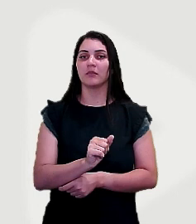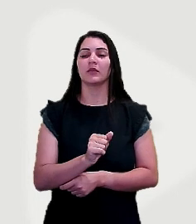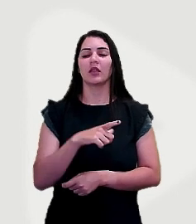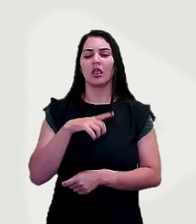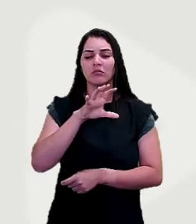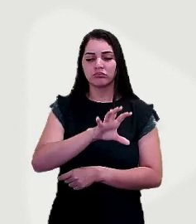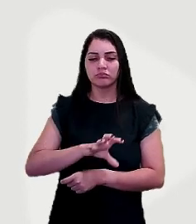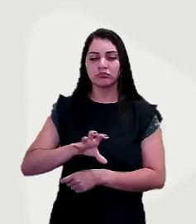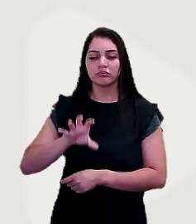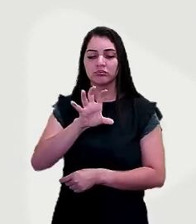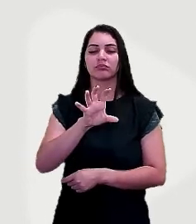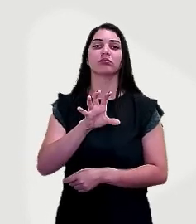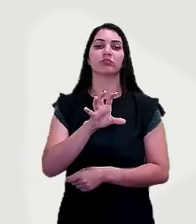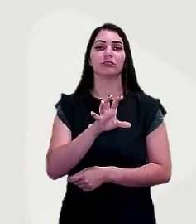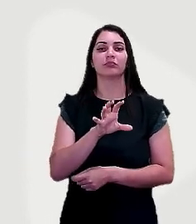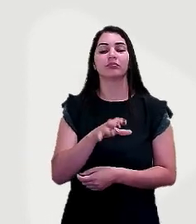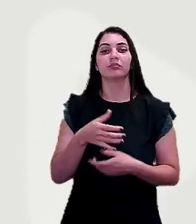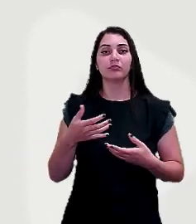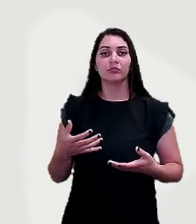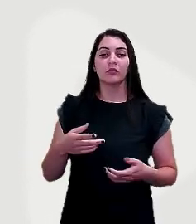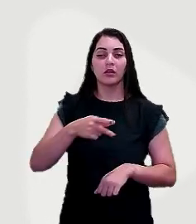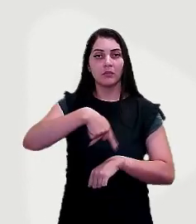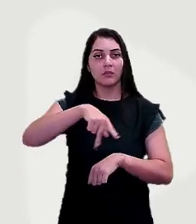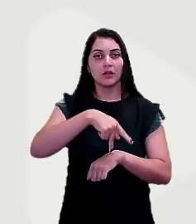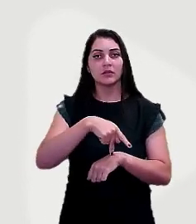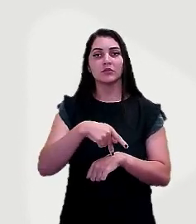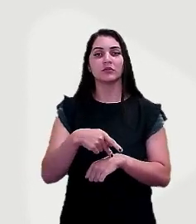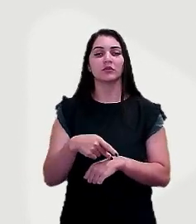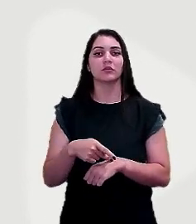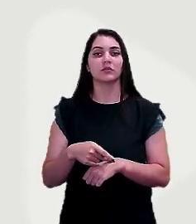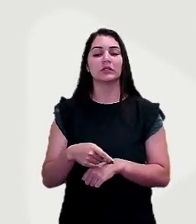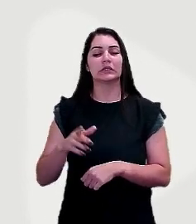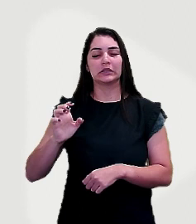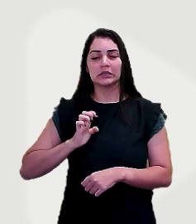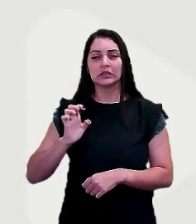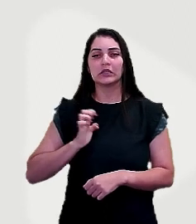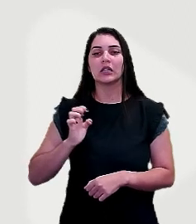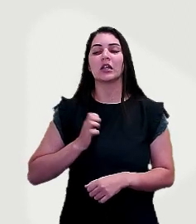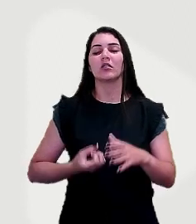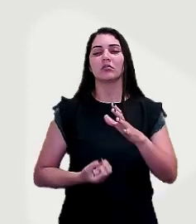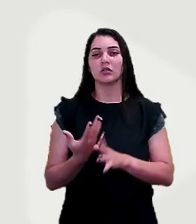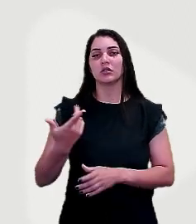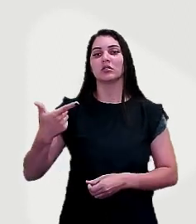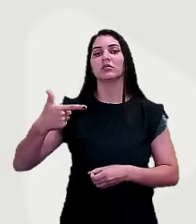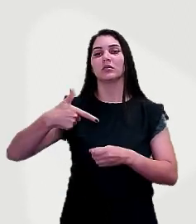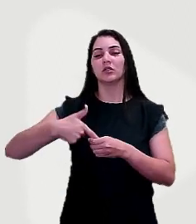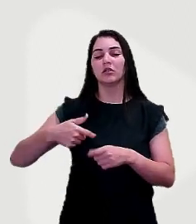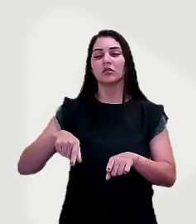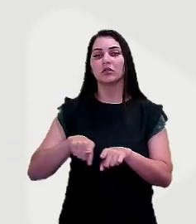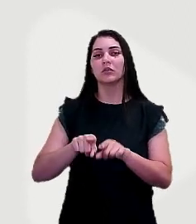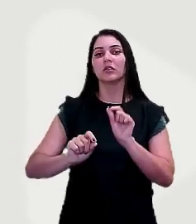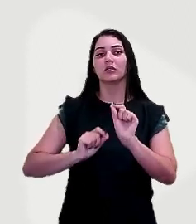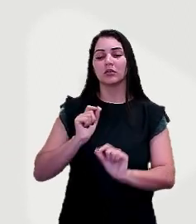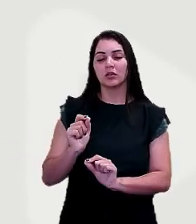Kuwait, né, aquela região do Golfo Pérsico, países que vão ser muito, muito ricos em produção de petróleo, que também,